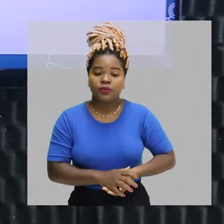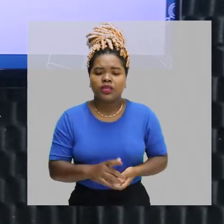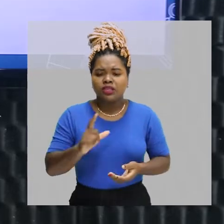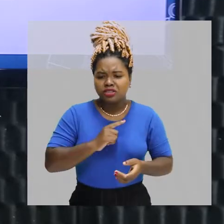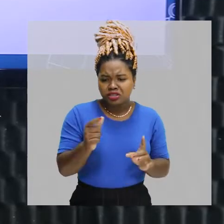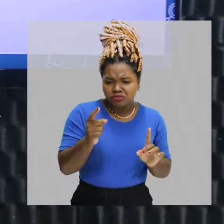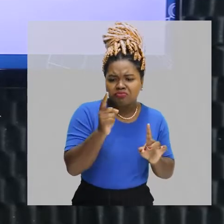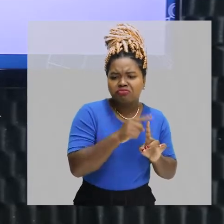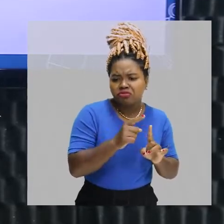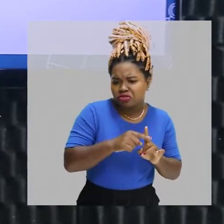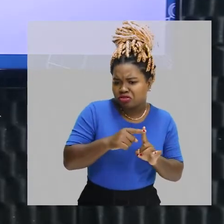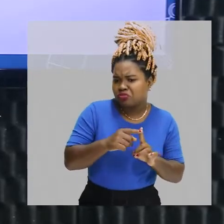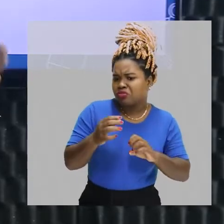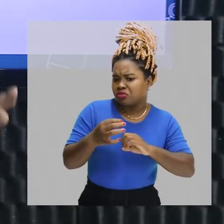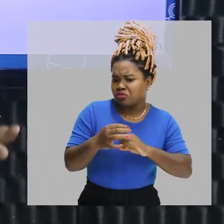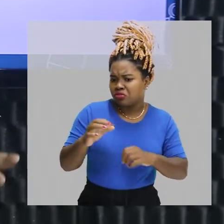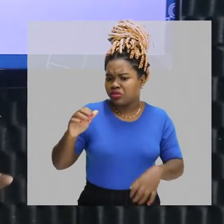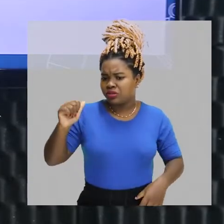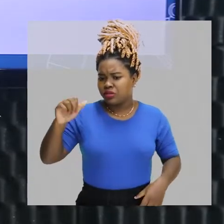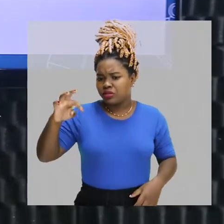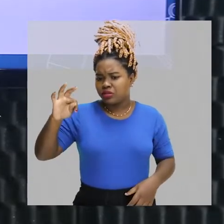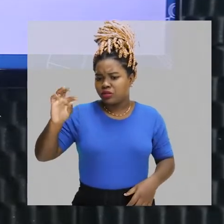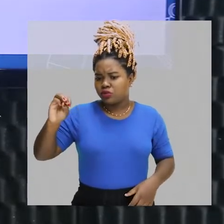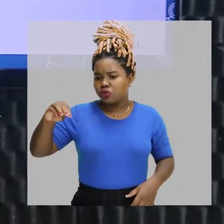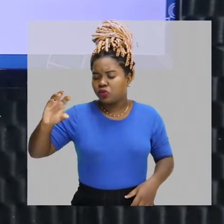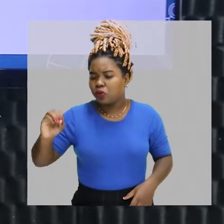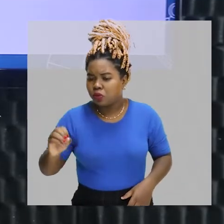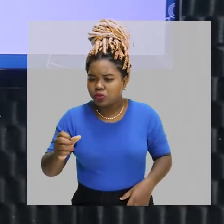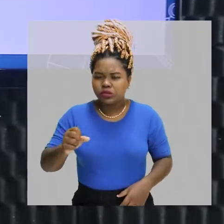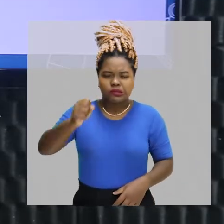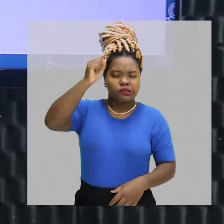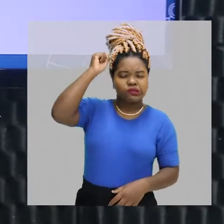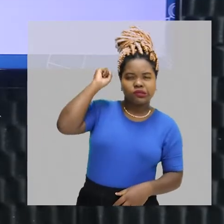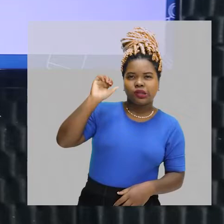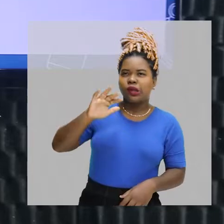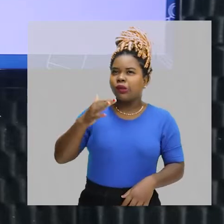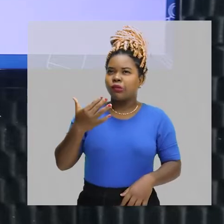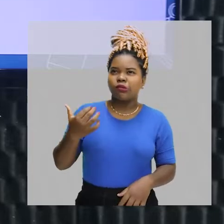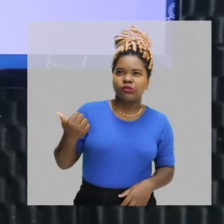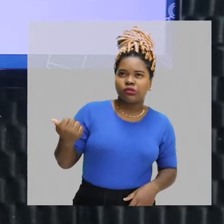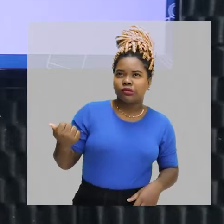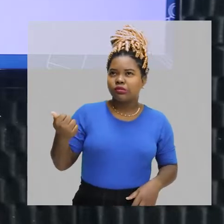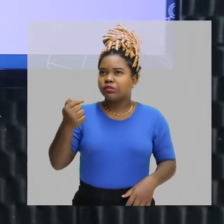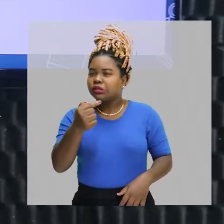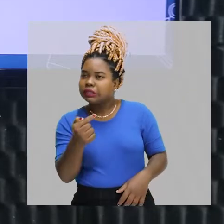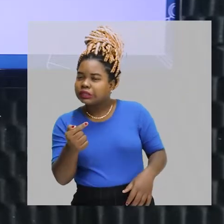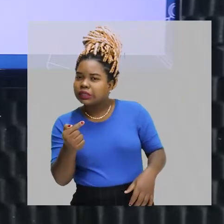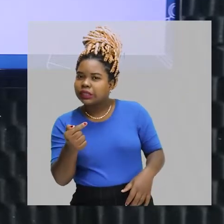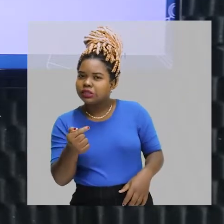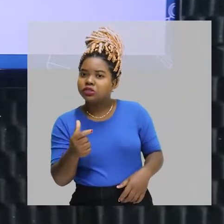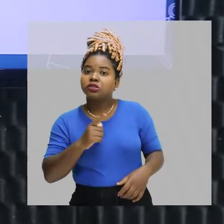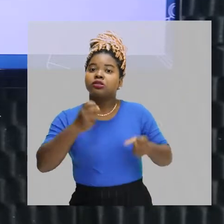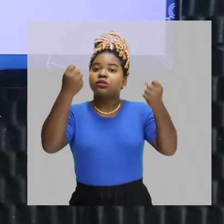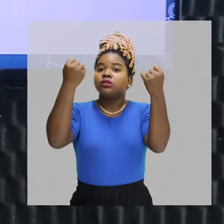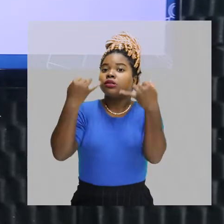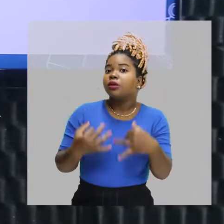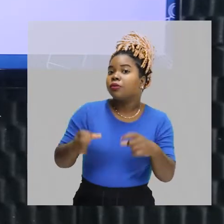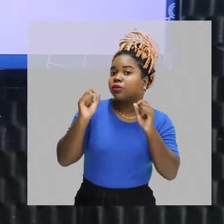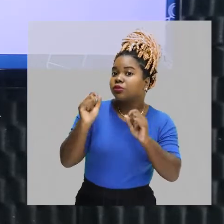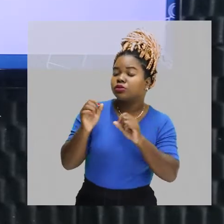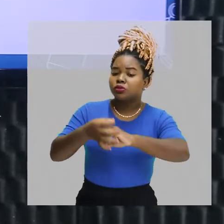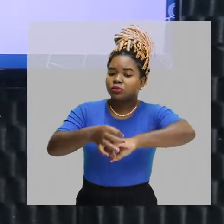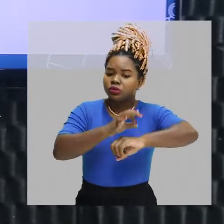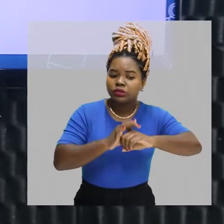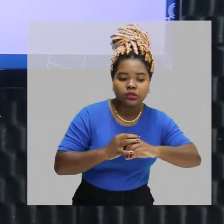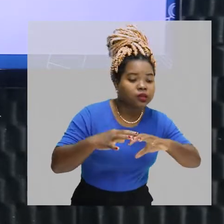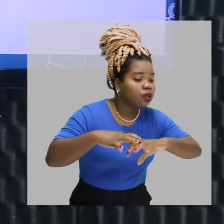atômicos, né, isso já no século XVII, que falavam sobre esses átomos